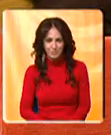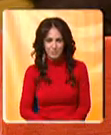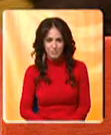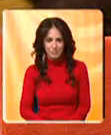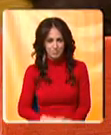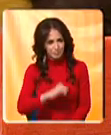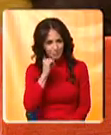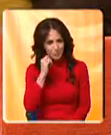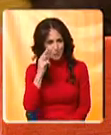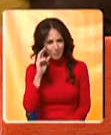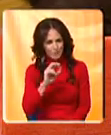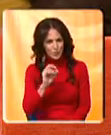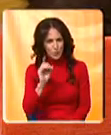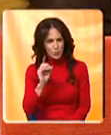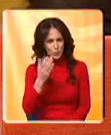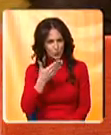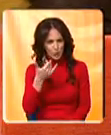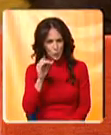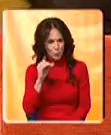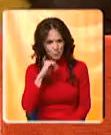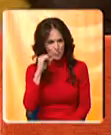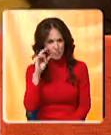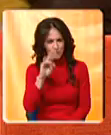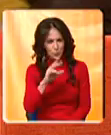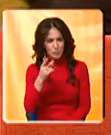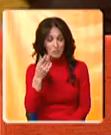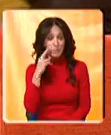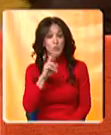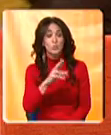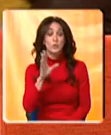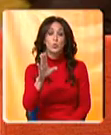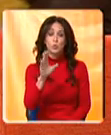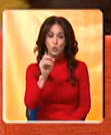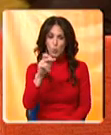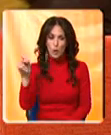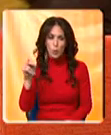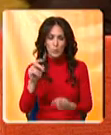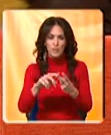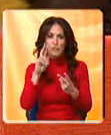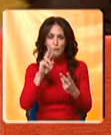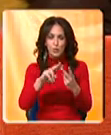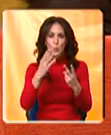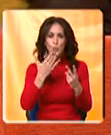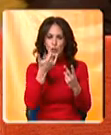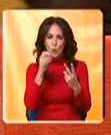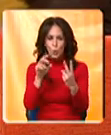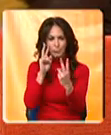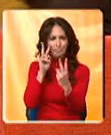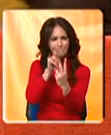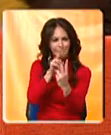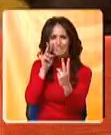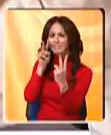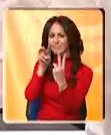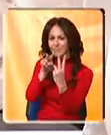Ainda não tinha visto imagem nenhuma dele. Não. E viu ali o João e viu o Diogo. Olhou para um e olhou